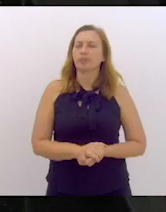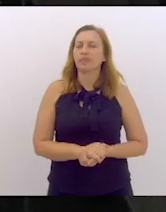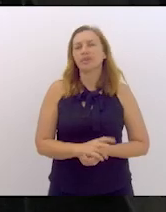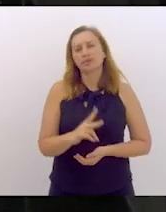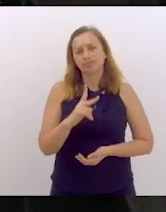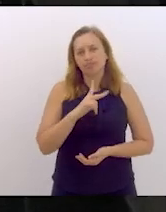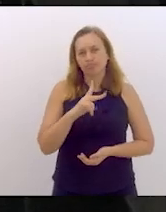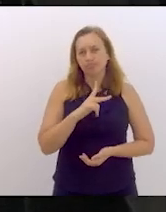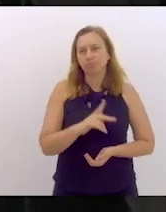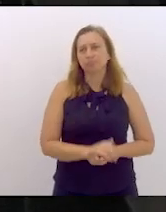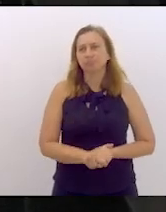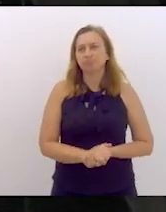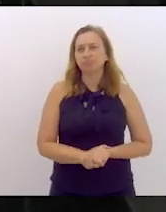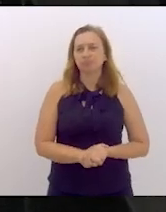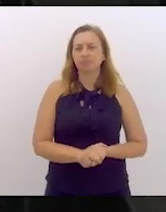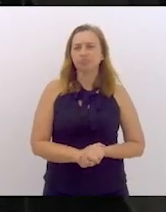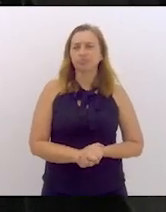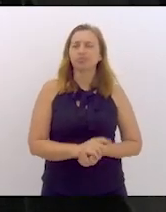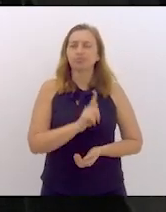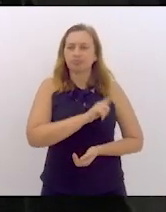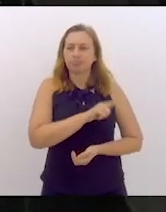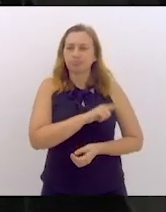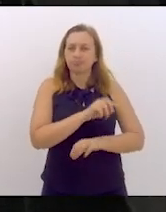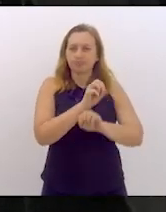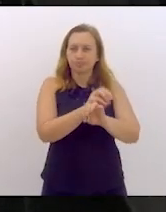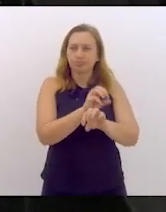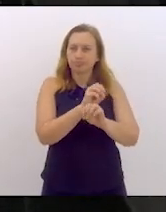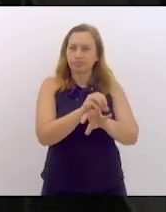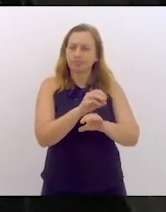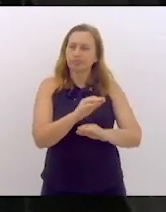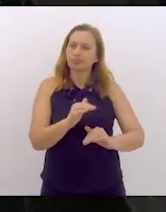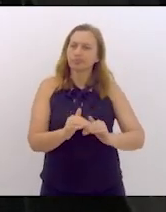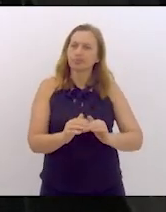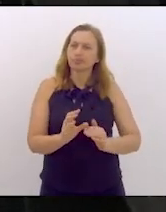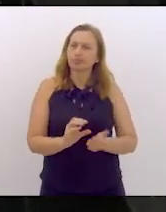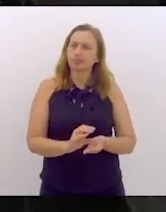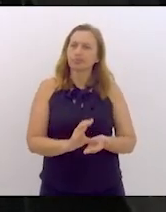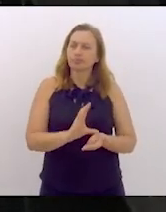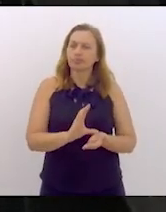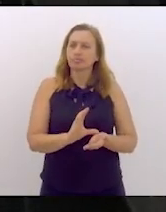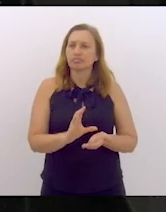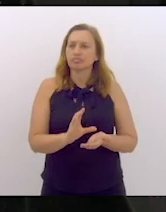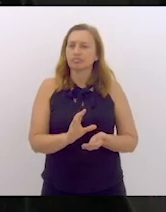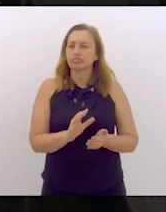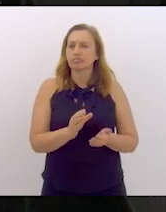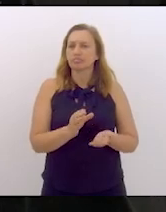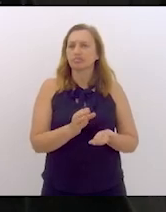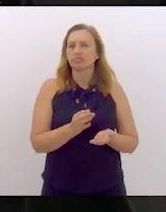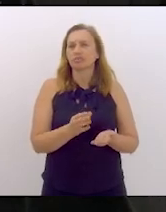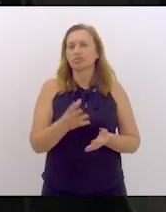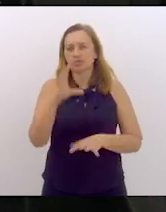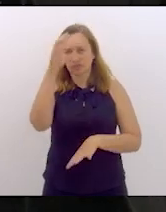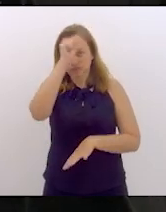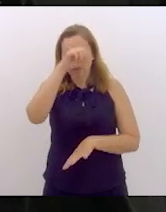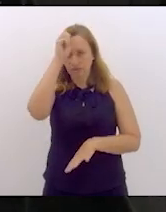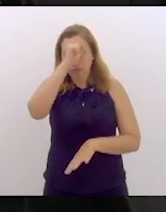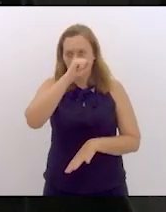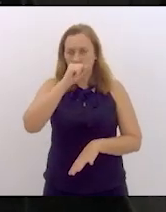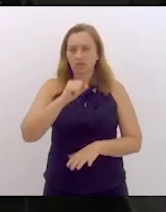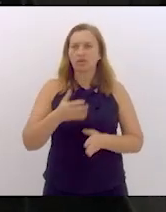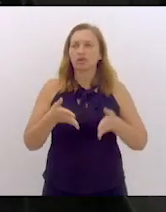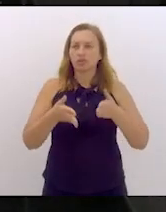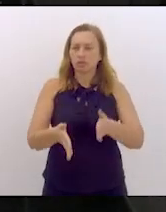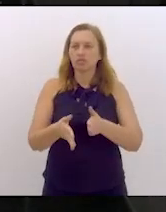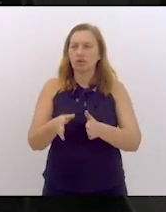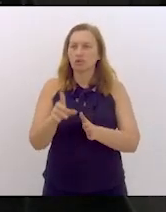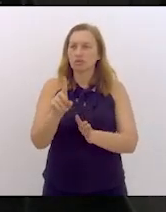particularmente a melhoria da gestão Educacional com evolução dos indicadores de atendimento e de aprendizagem e com